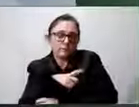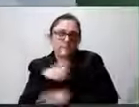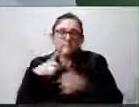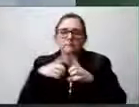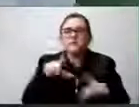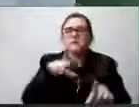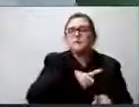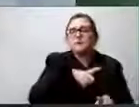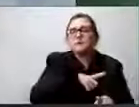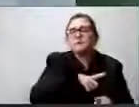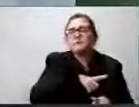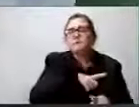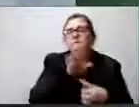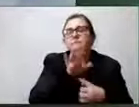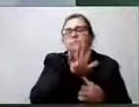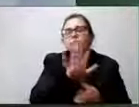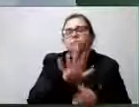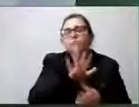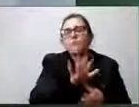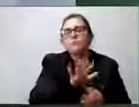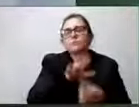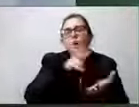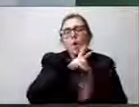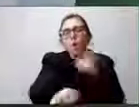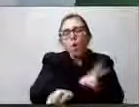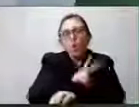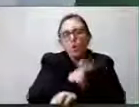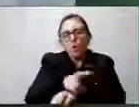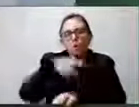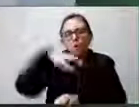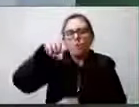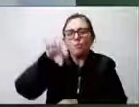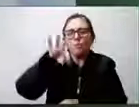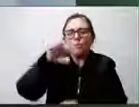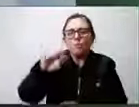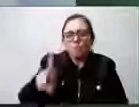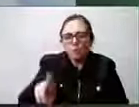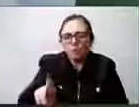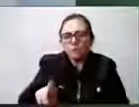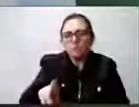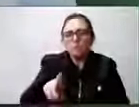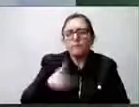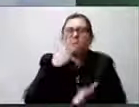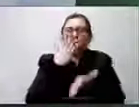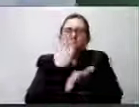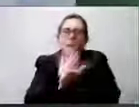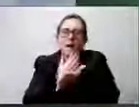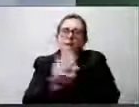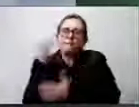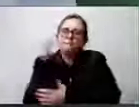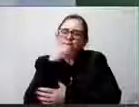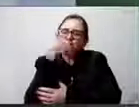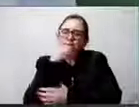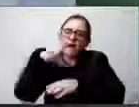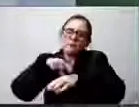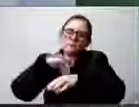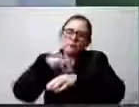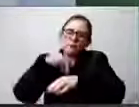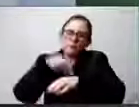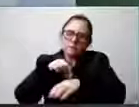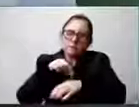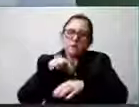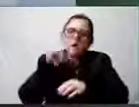existem sinais de distúrbio de controle motor, existe uma paresia importante, fraqueza muscular, impotência funcional,